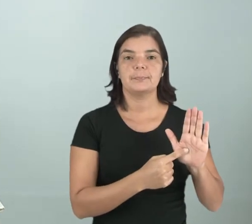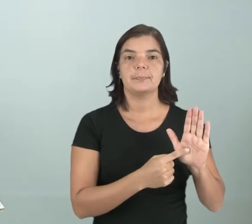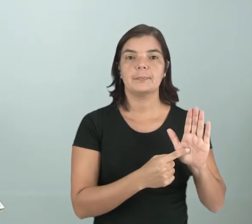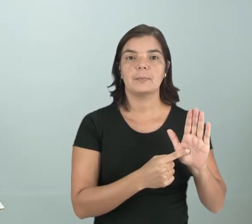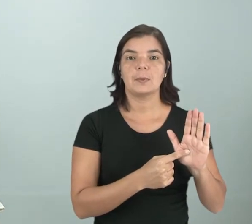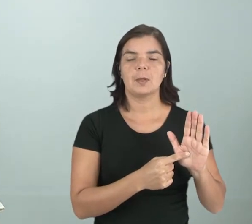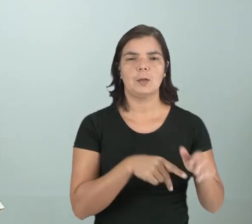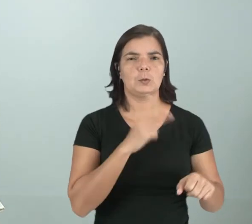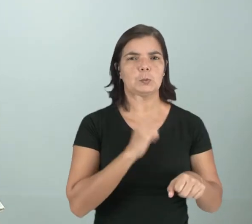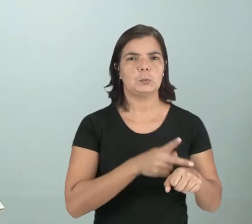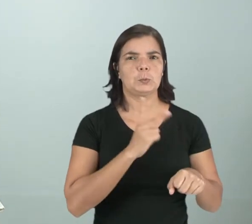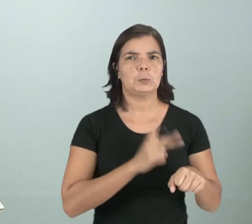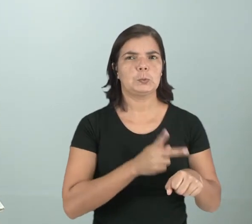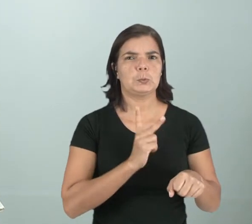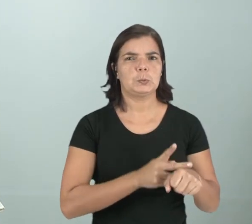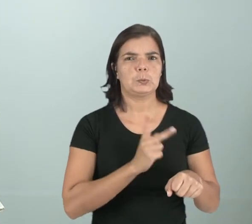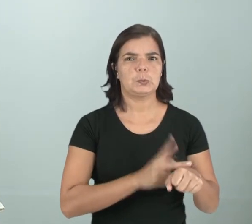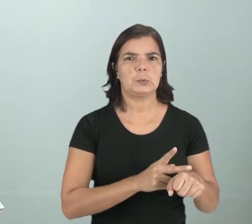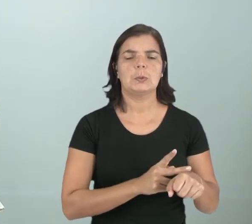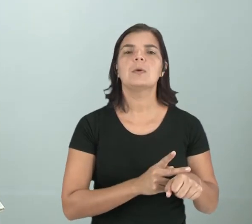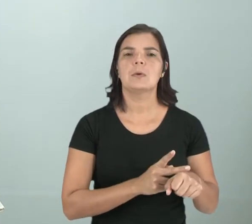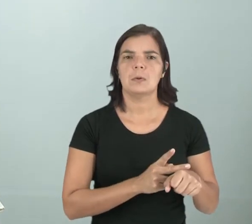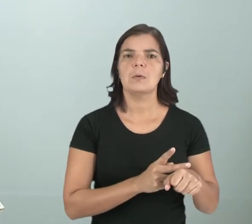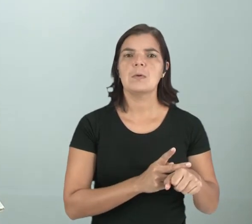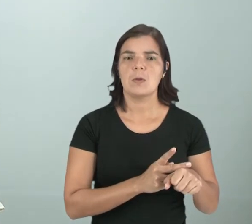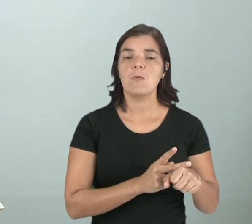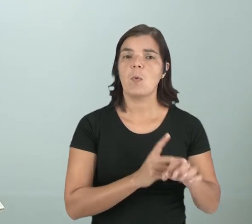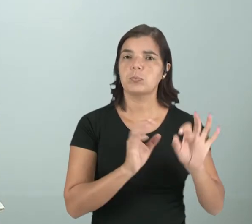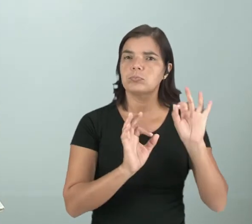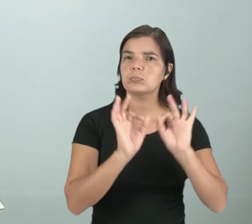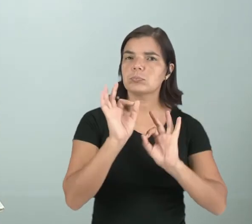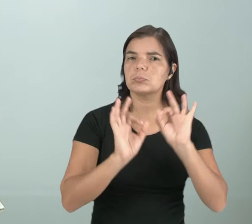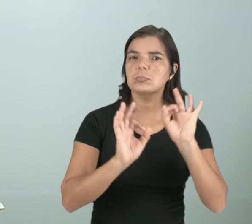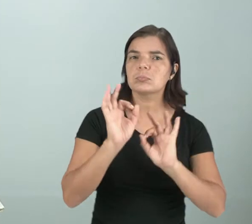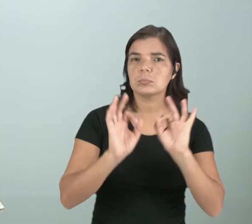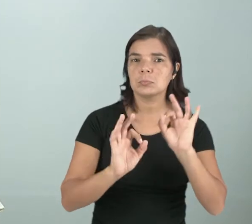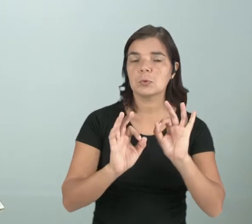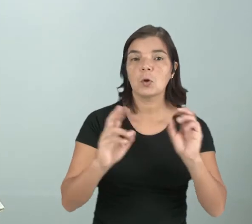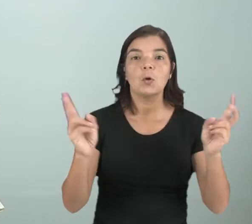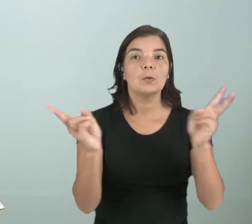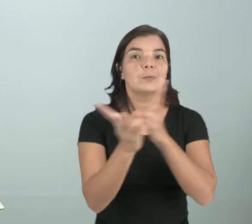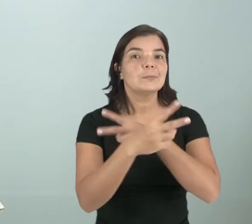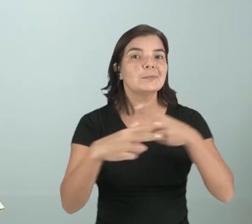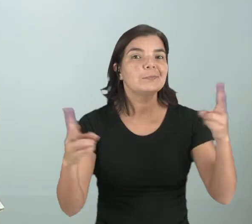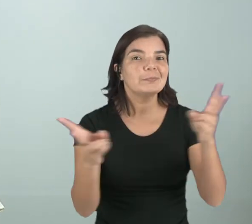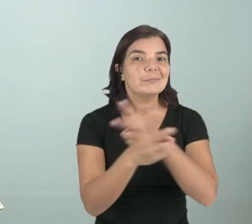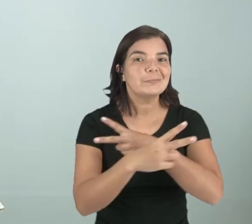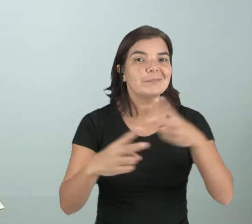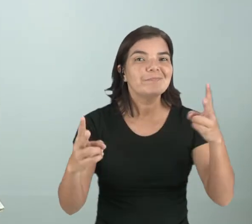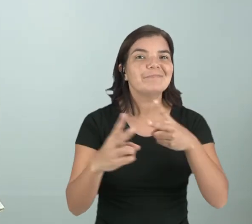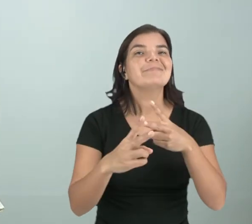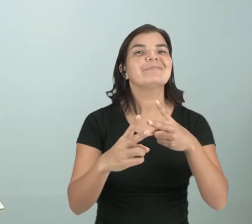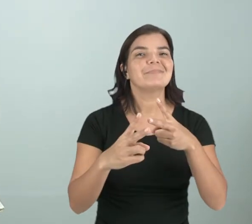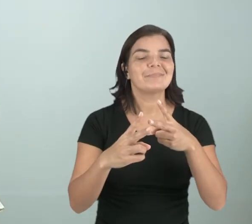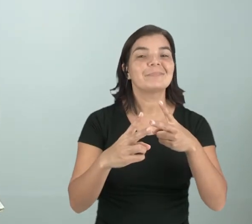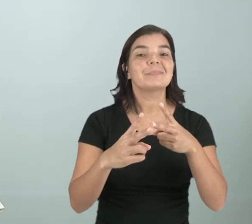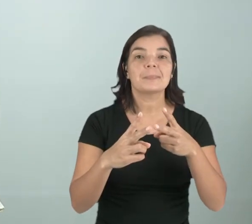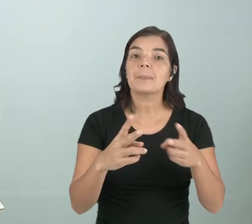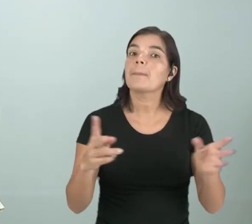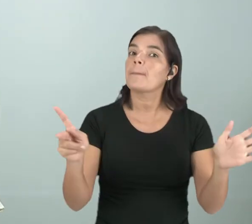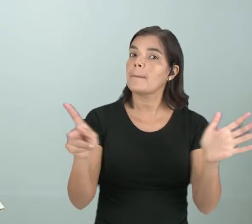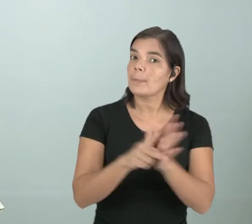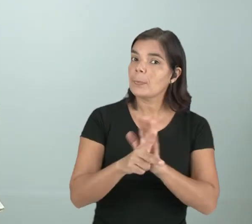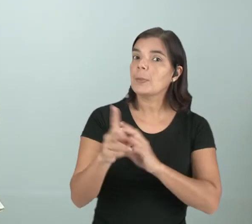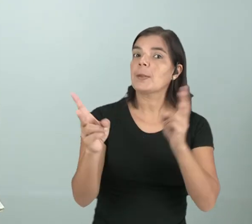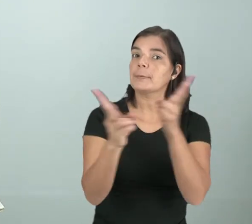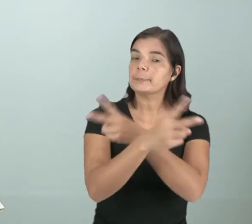Essas rochas, elas foram esculpidas pela ação do vento. Isso mesmo. O próprio